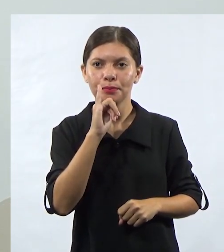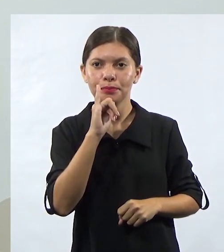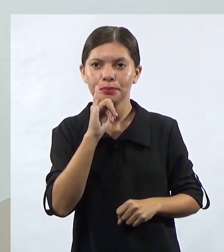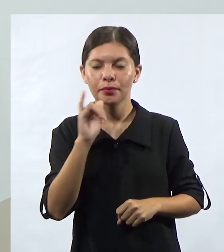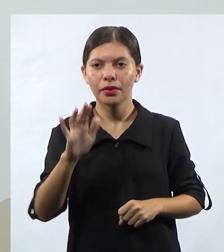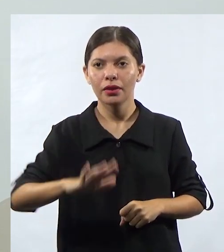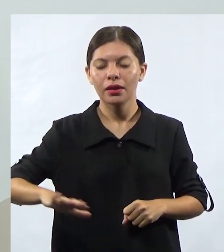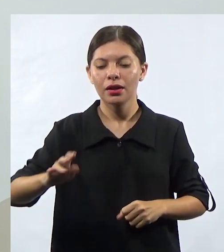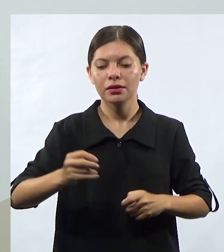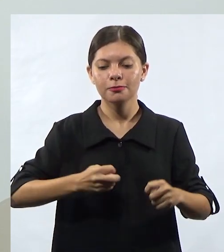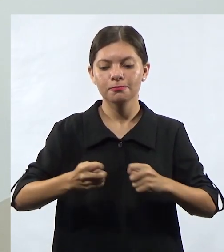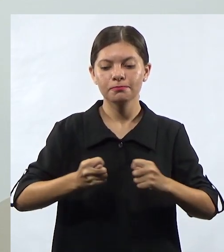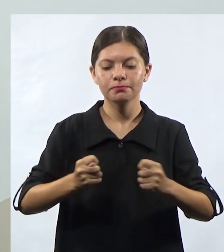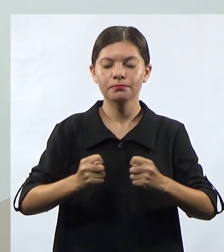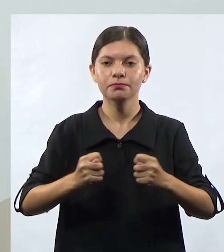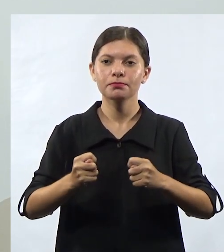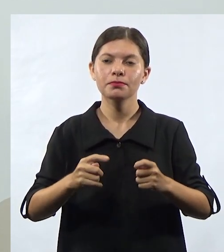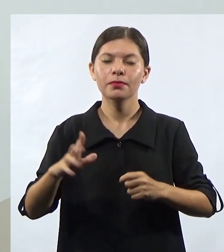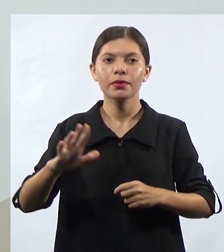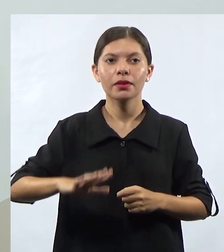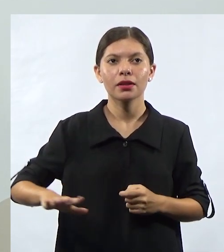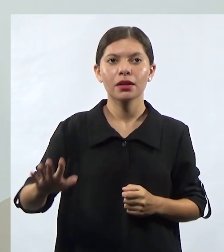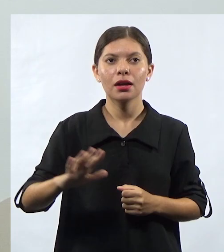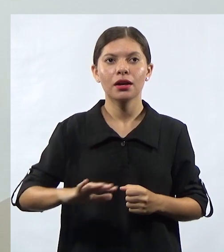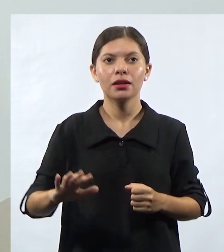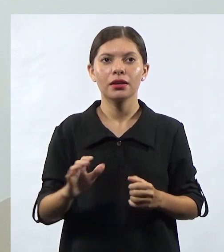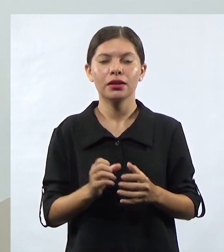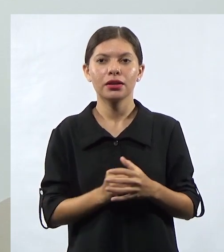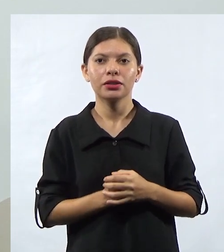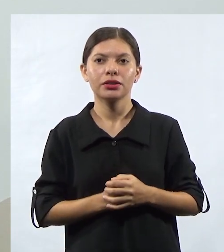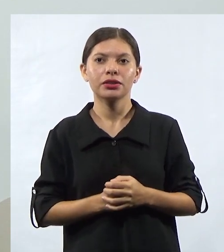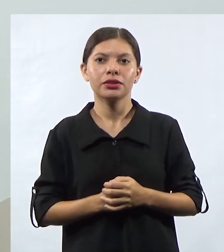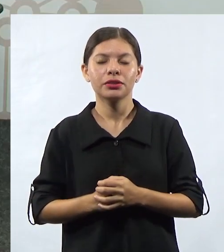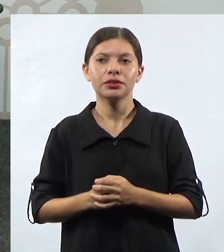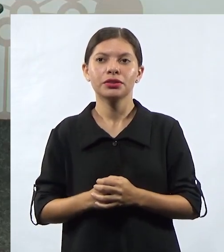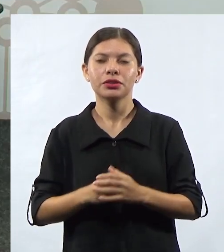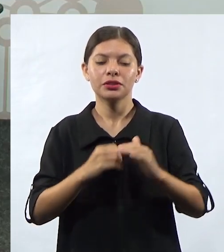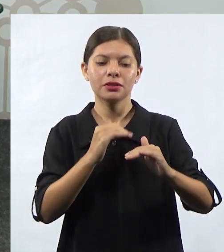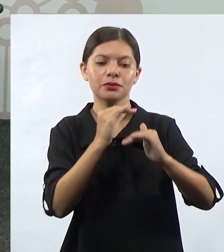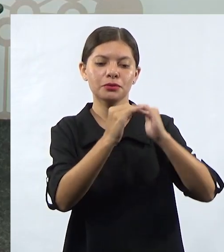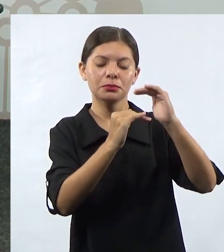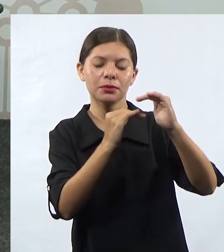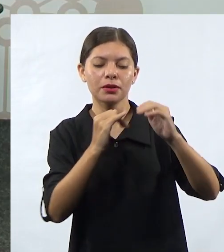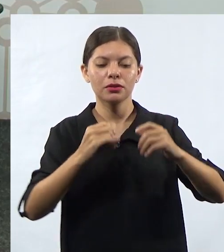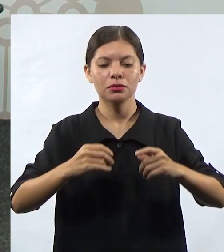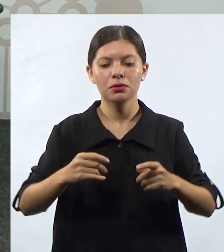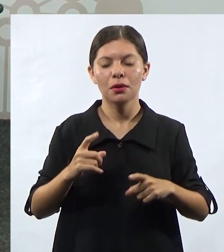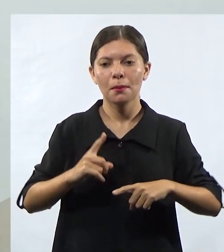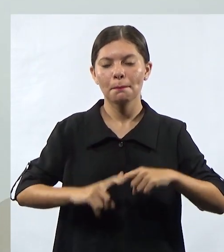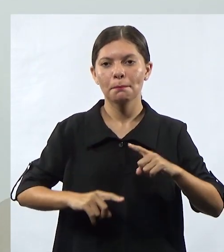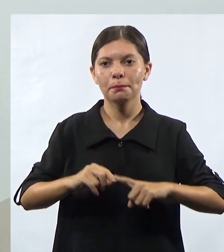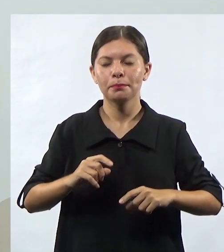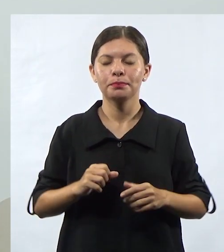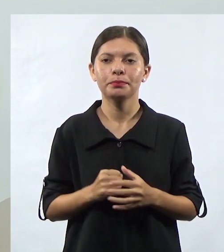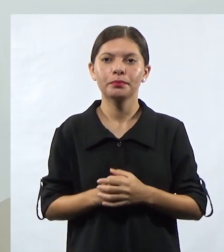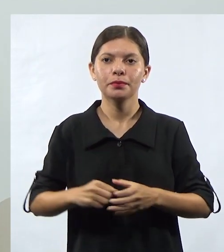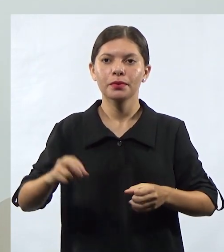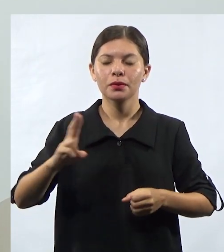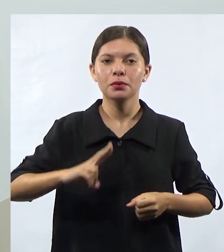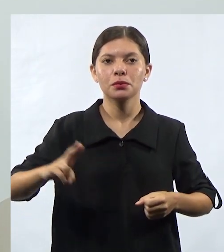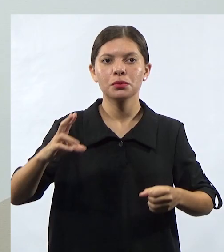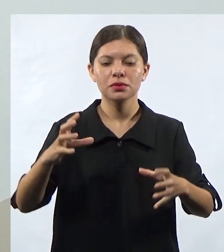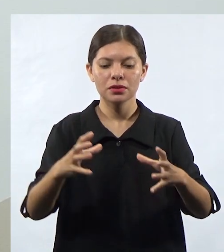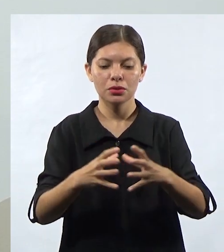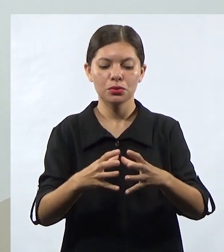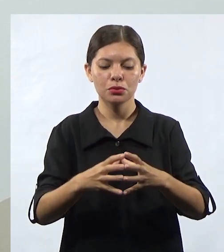na área de administração, na área de engenharia, desenvolvimento de produtos, utiliza-se muito o grupo focal,